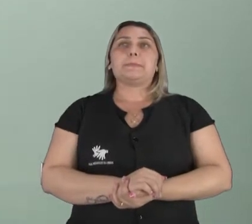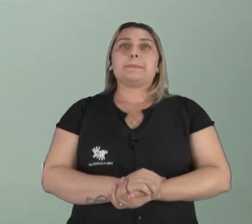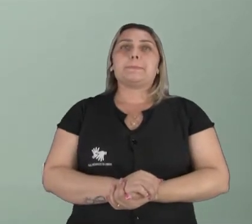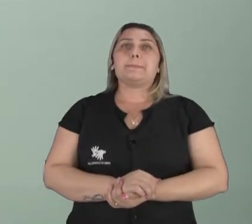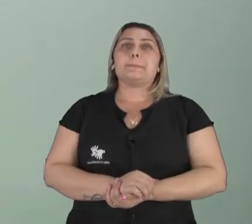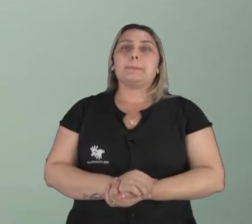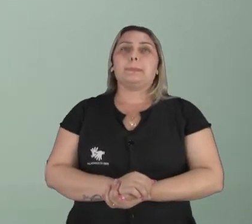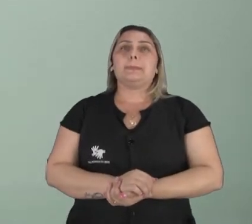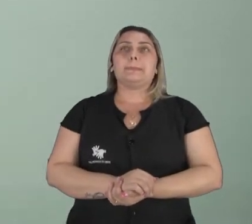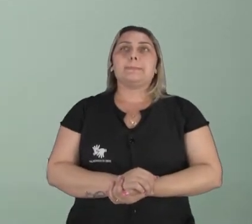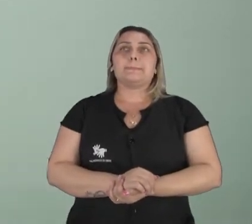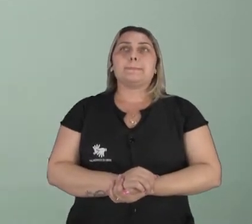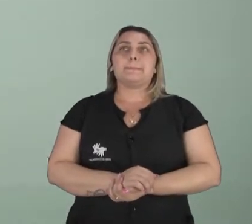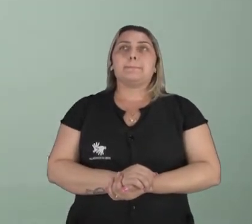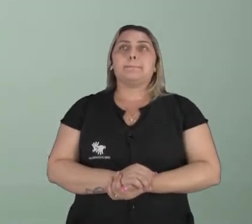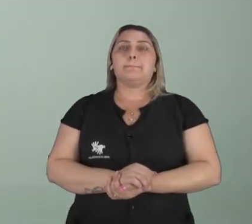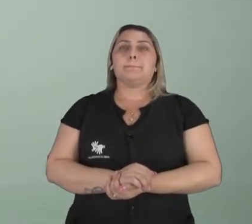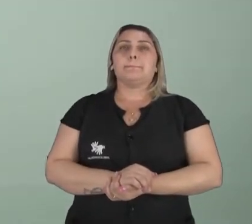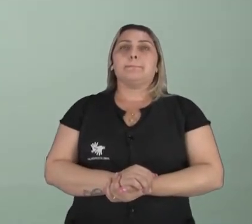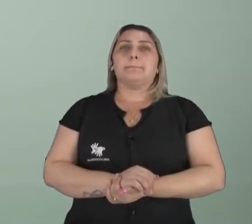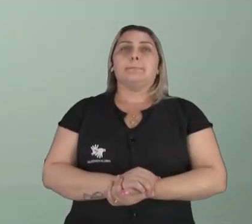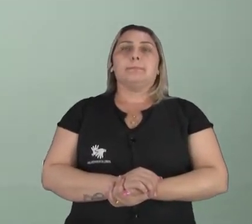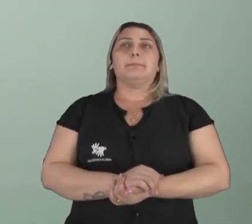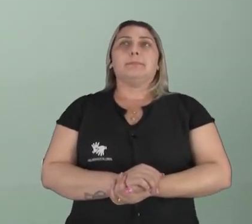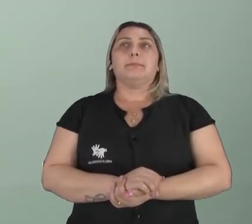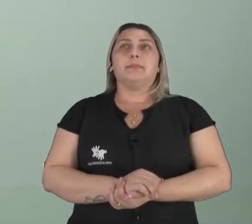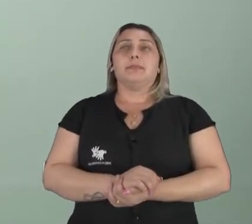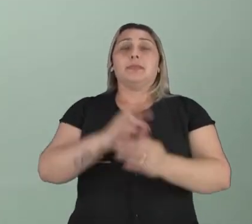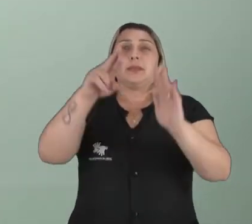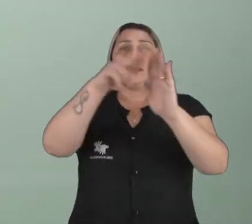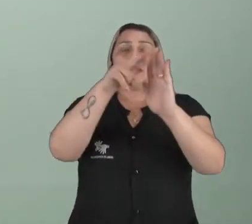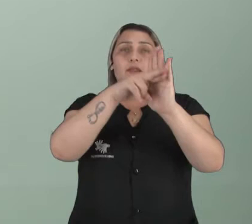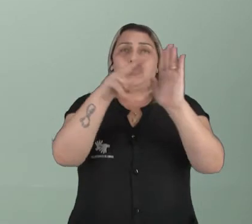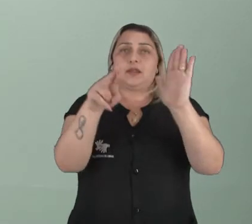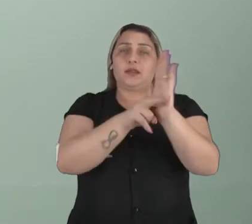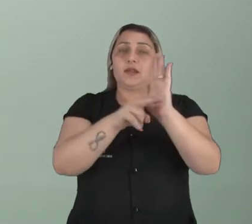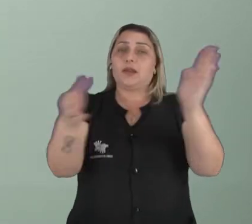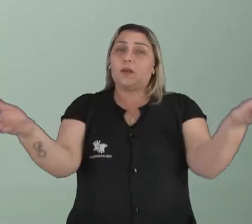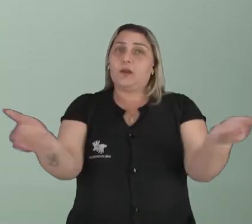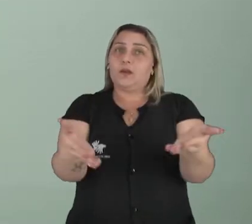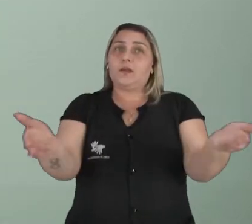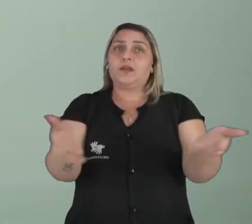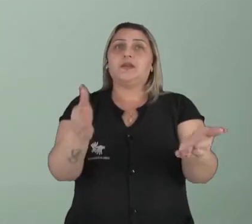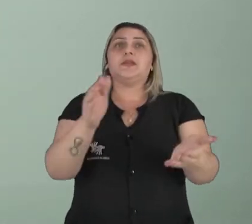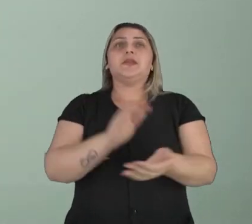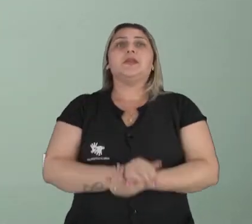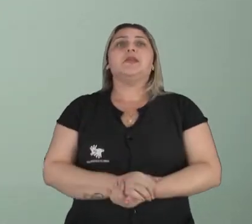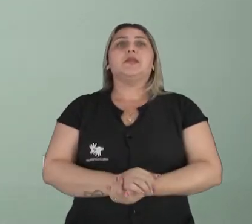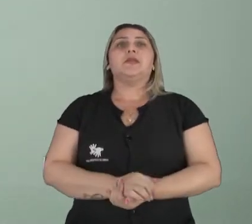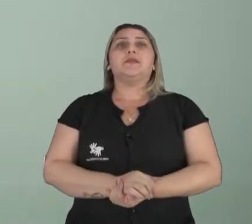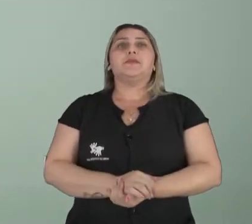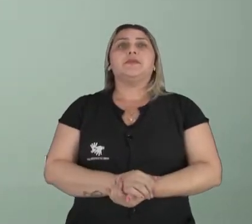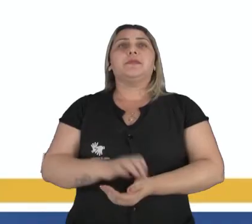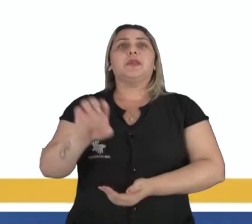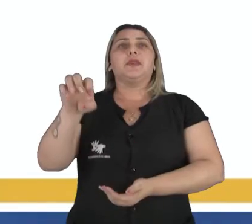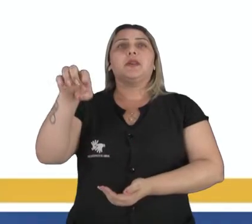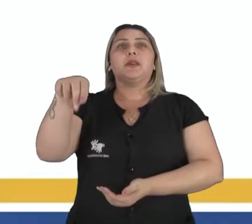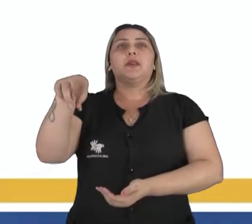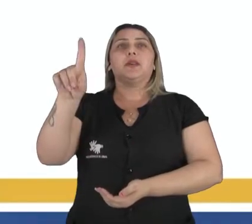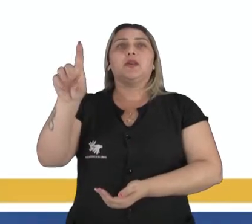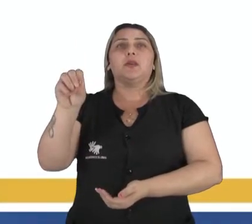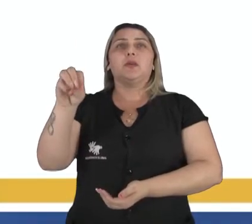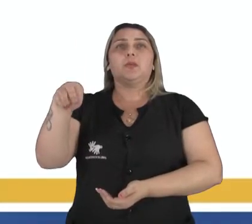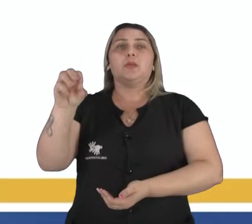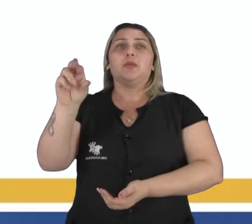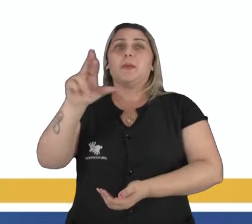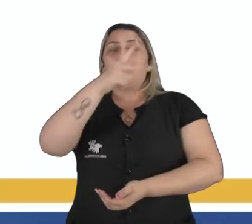nossa próxima classificação mas são os que a gente chama de padrão corporal atual Tá certo vamos falar agora do endomorfo